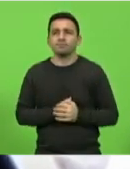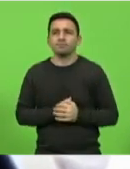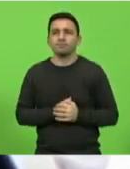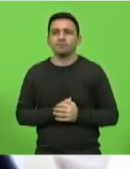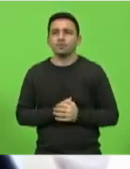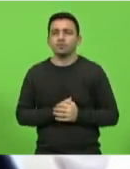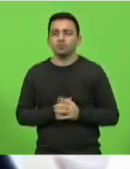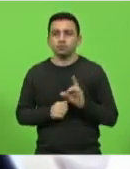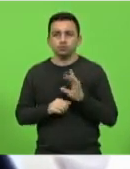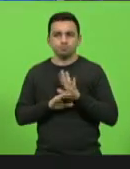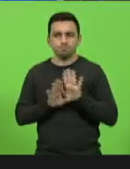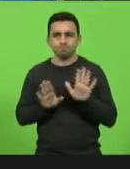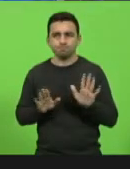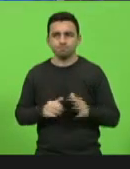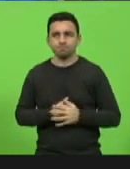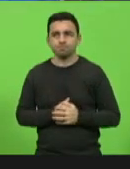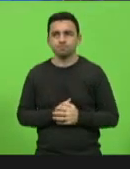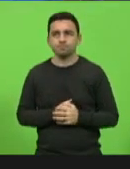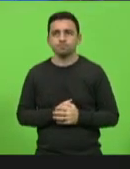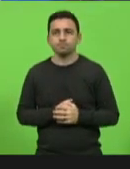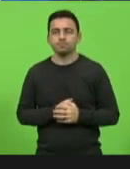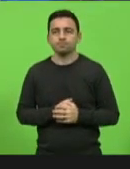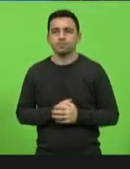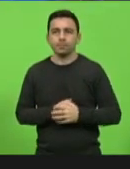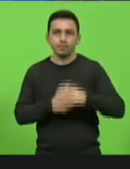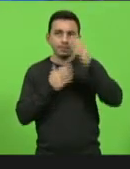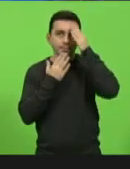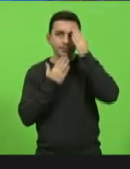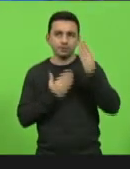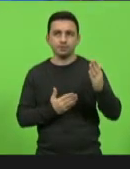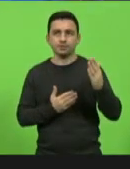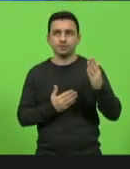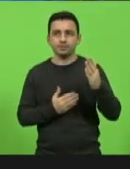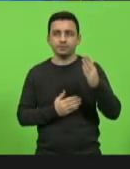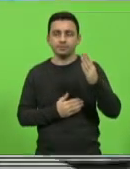considerações. Muito obrigado, deputado Laércio Schuster, por sua manifestação.